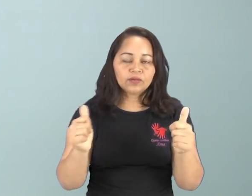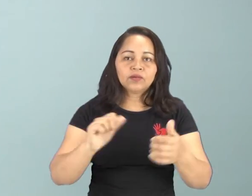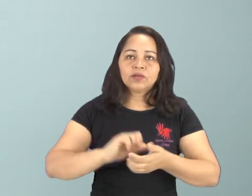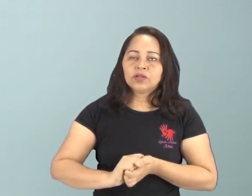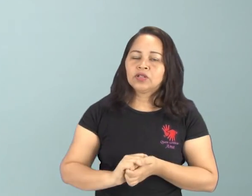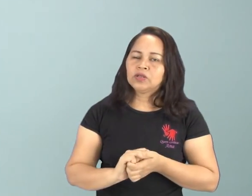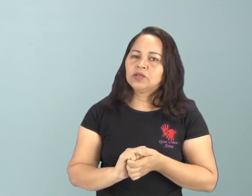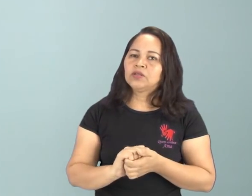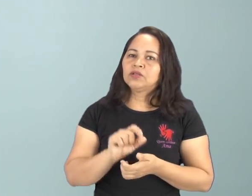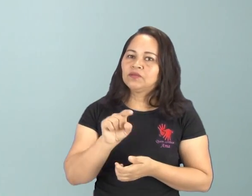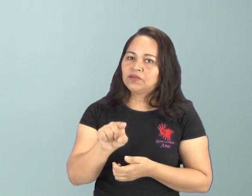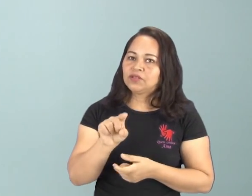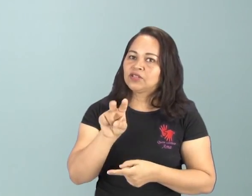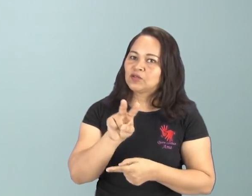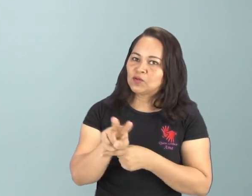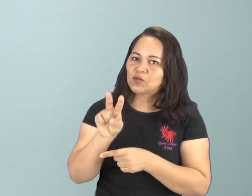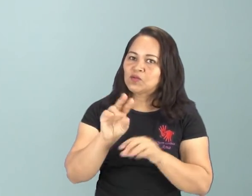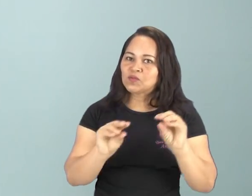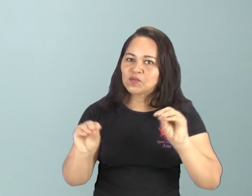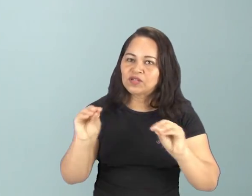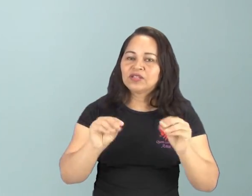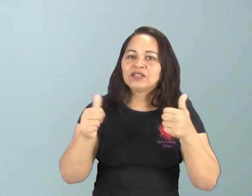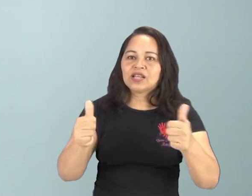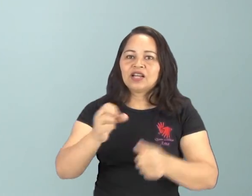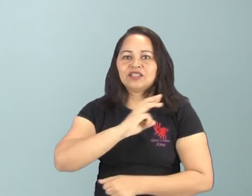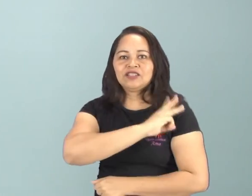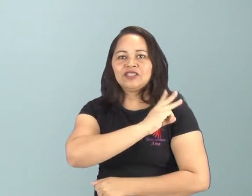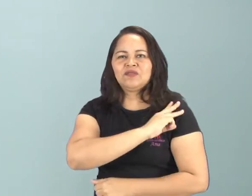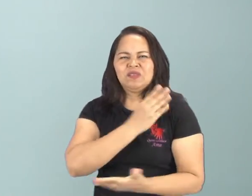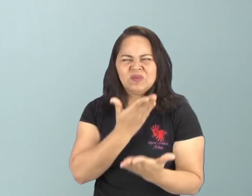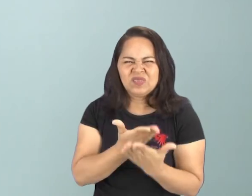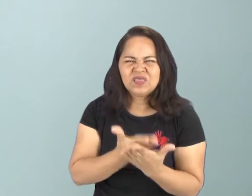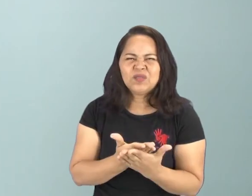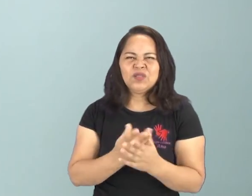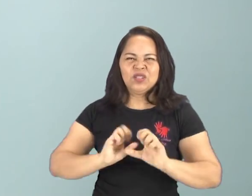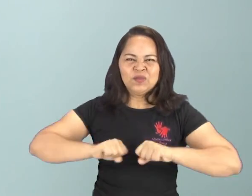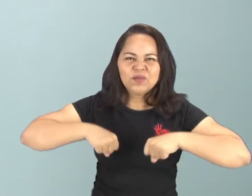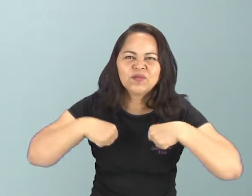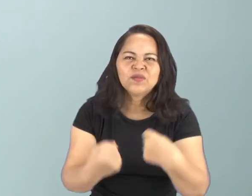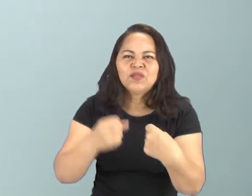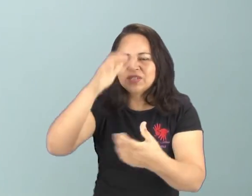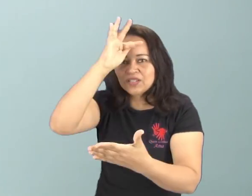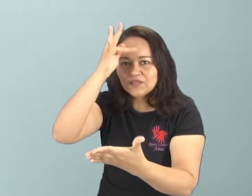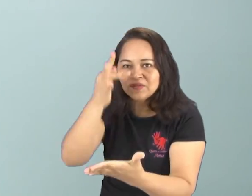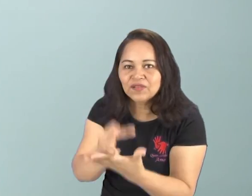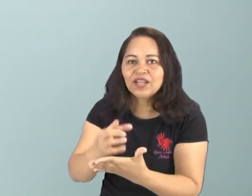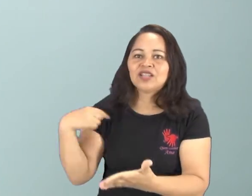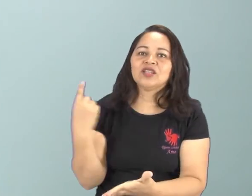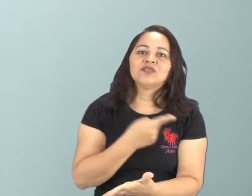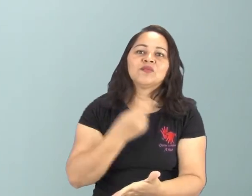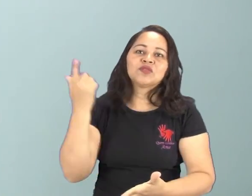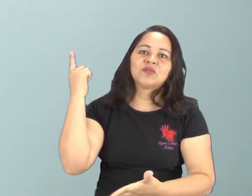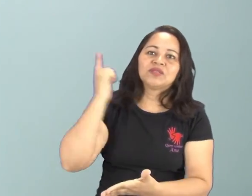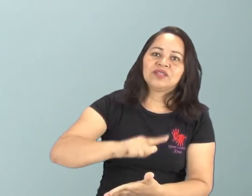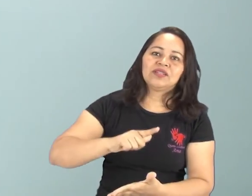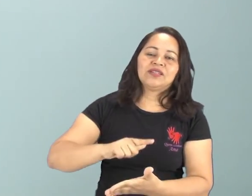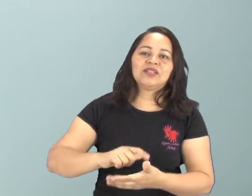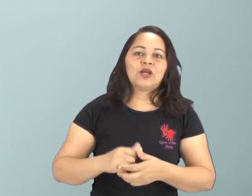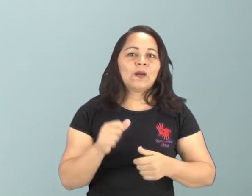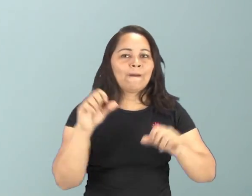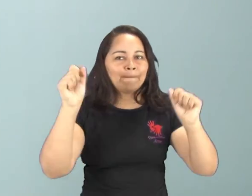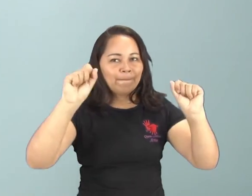E se cuidem, terceiro ano, persistência, insistência, força, fé, e nós vamos conseguir passar por